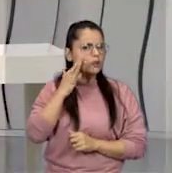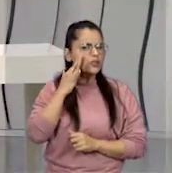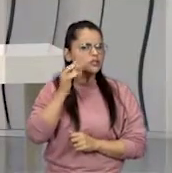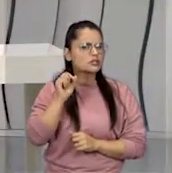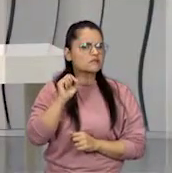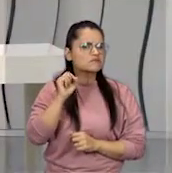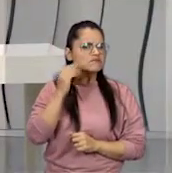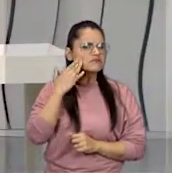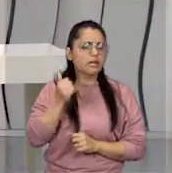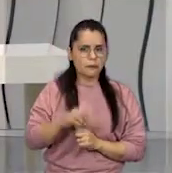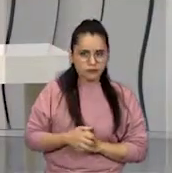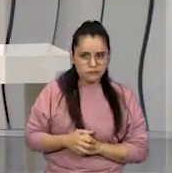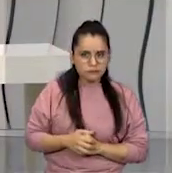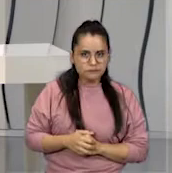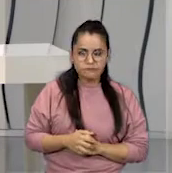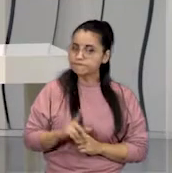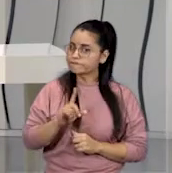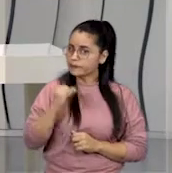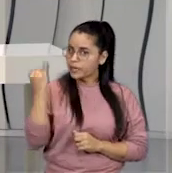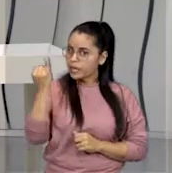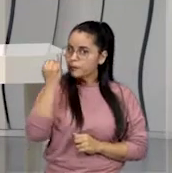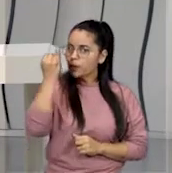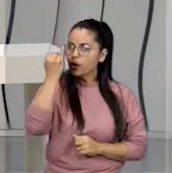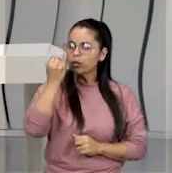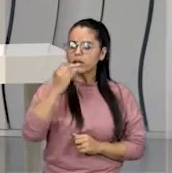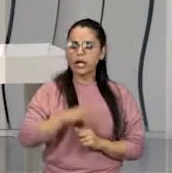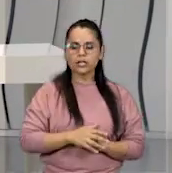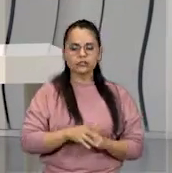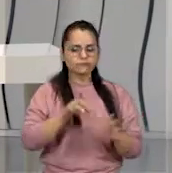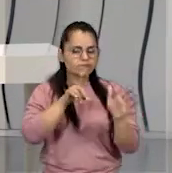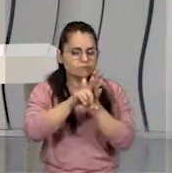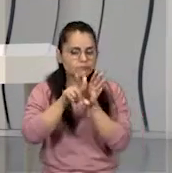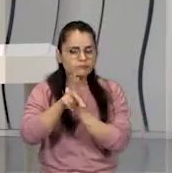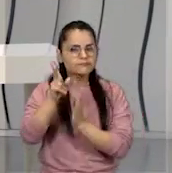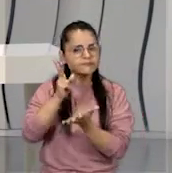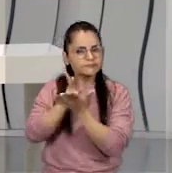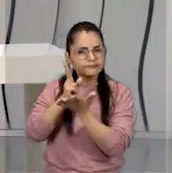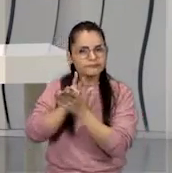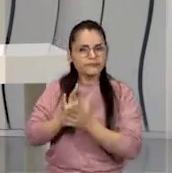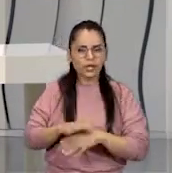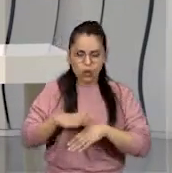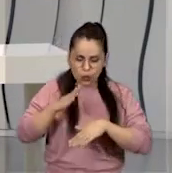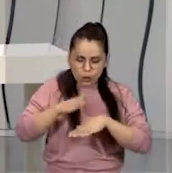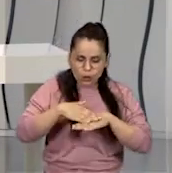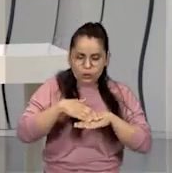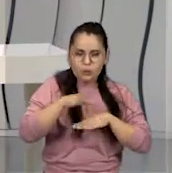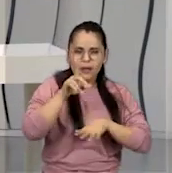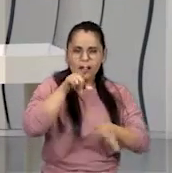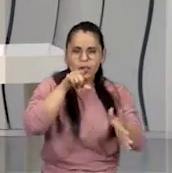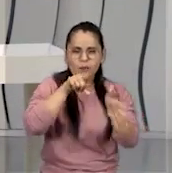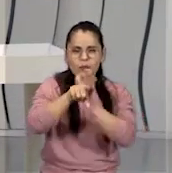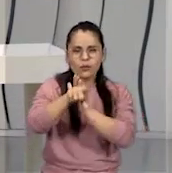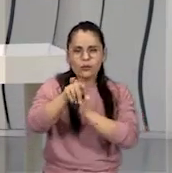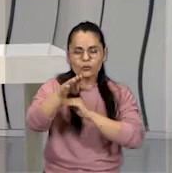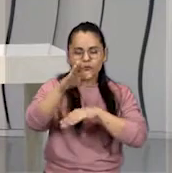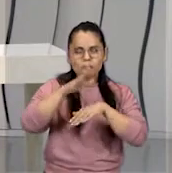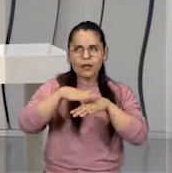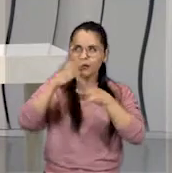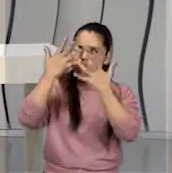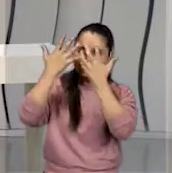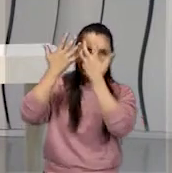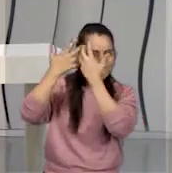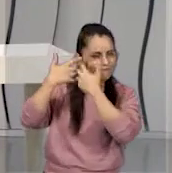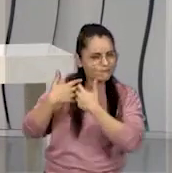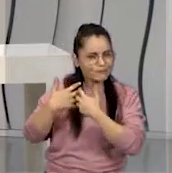importante a gente se perguntar o tempo todo, se questionar o tempo todo? Porque quanto mais eu questiono, mais eu reflito,